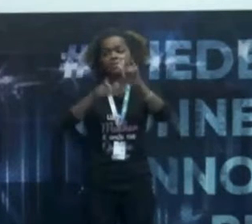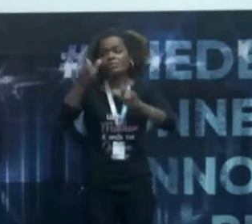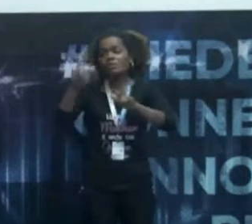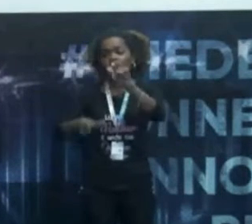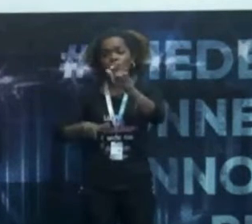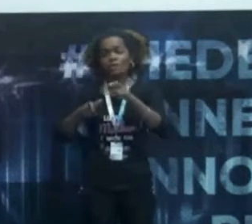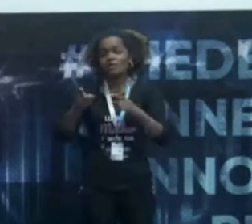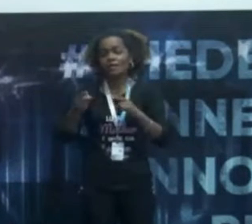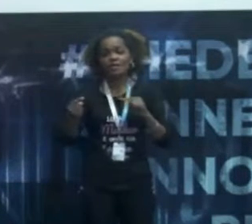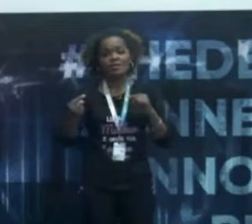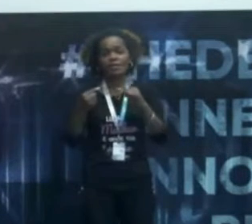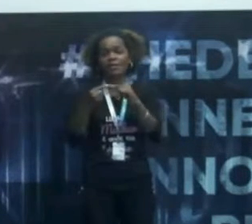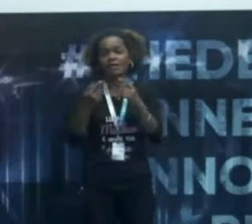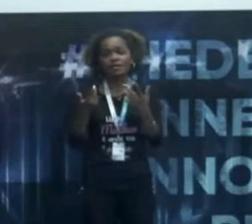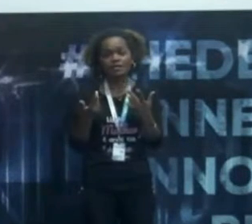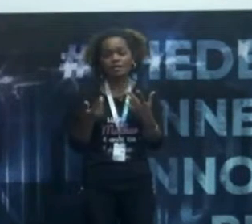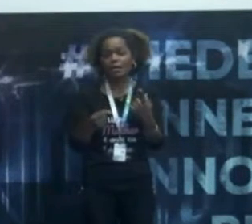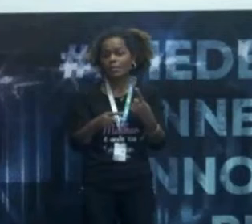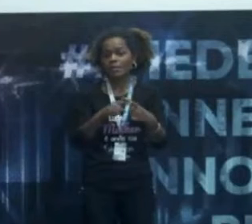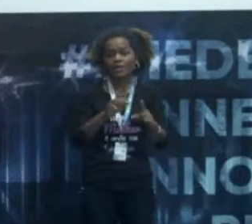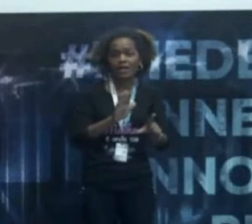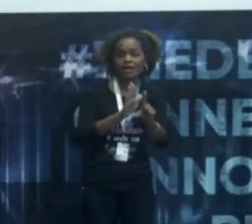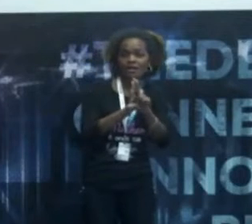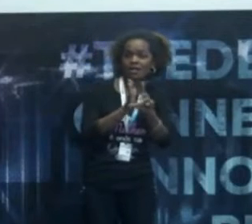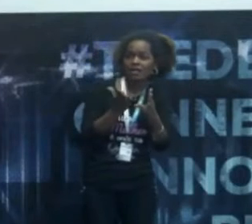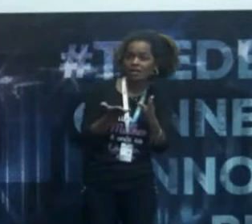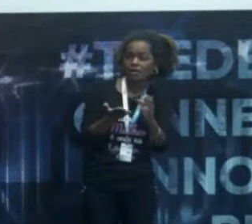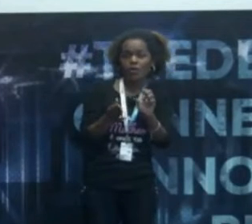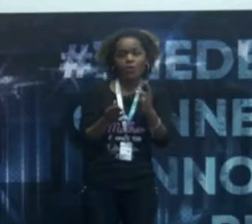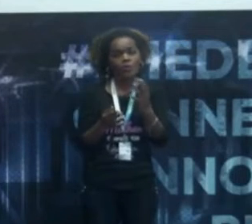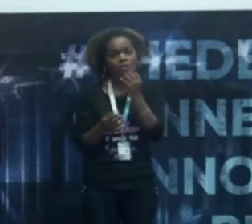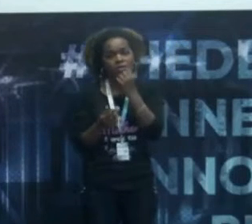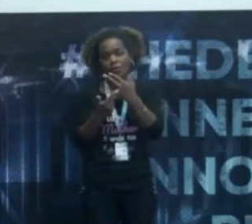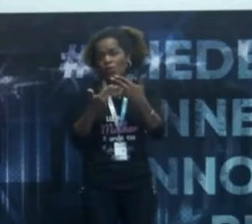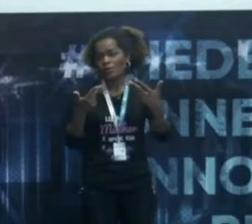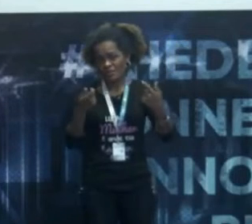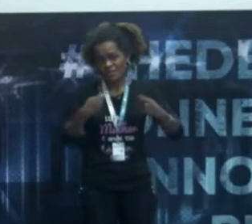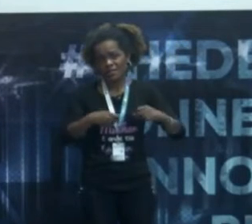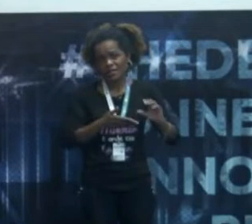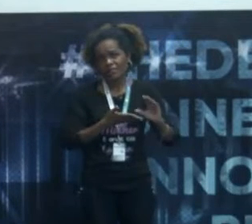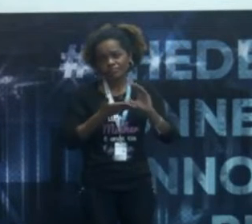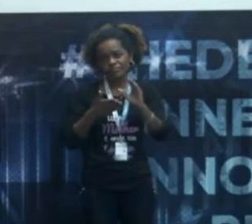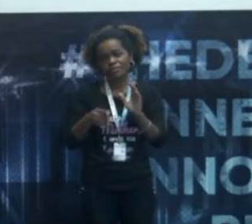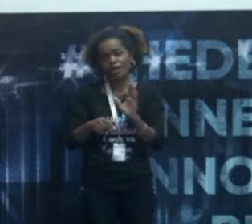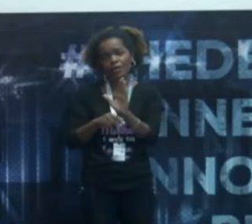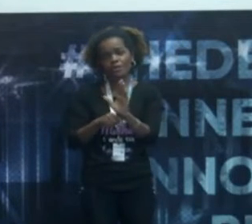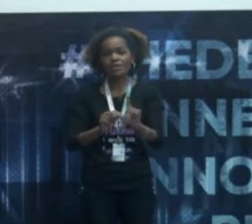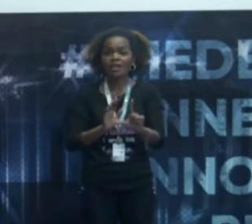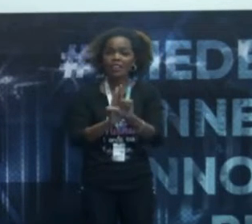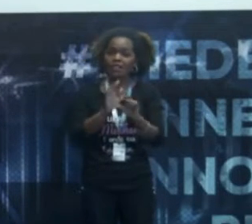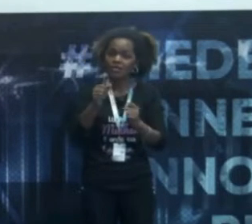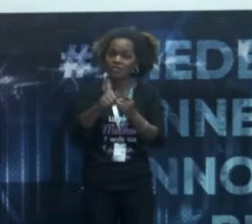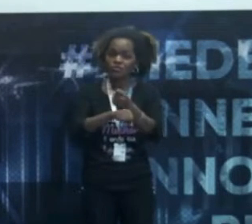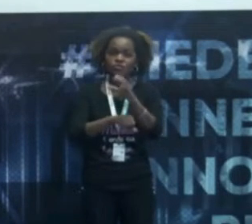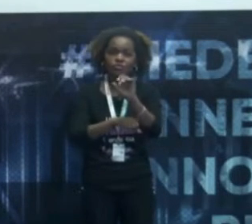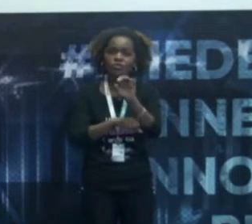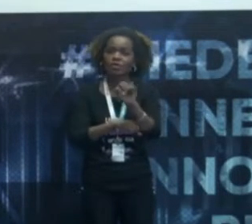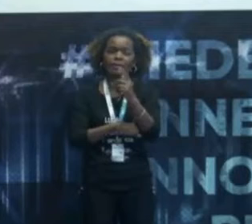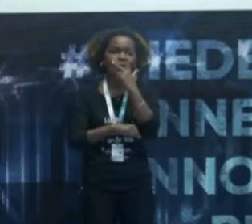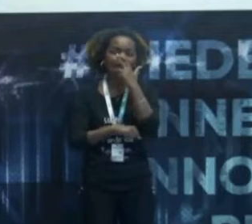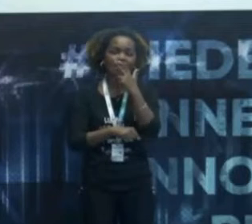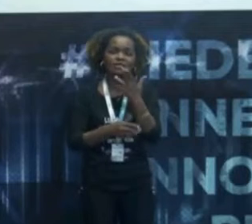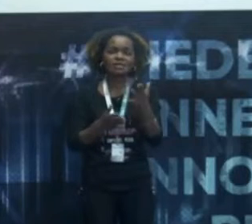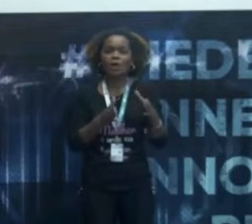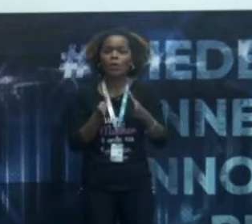da miserabilidade ou morrendo de fome se não tivessem esse recurso. Aí entra a lei de cotas como um caminho